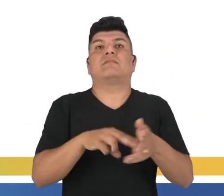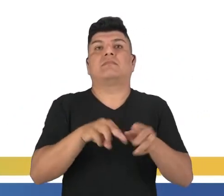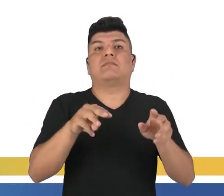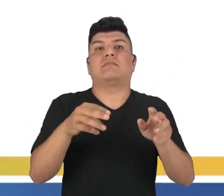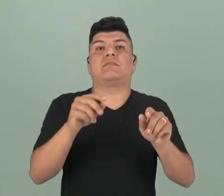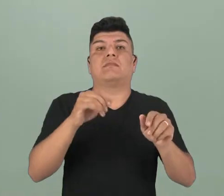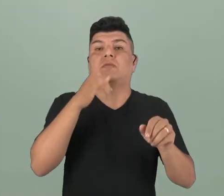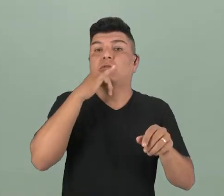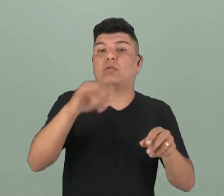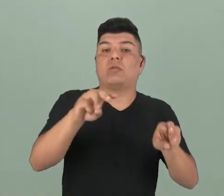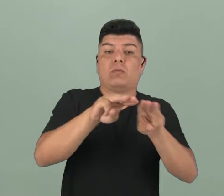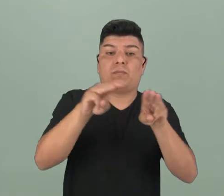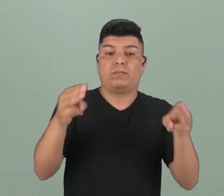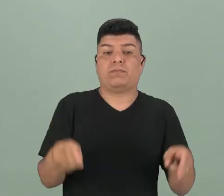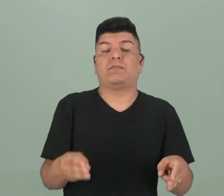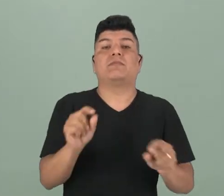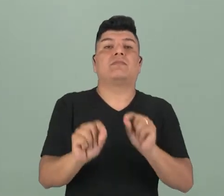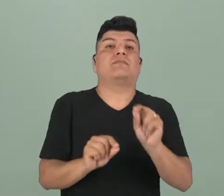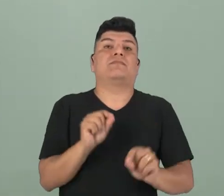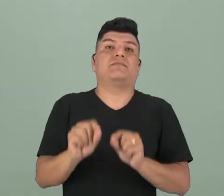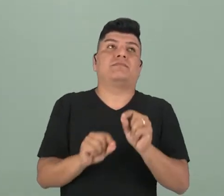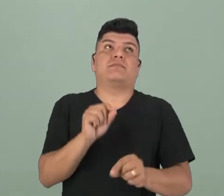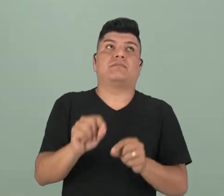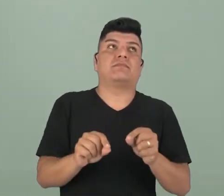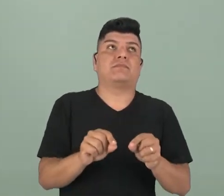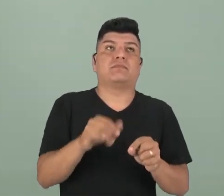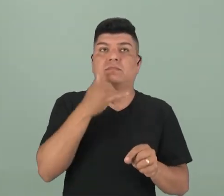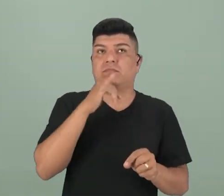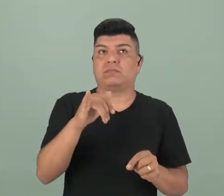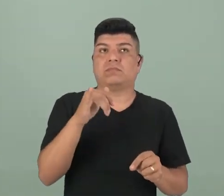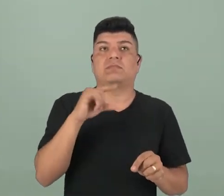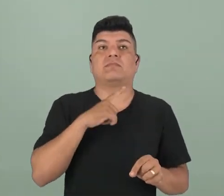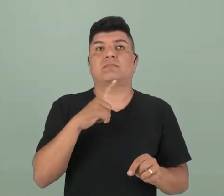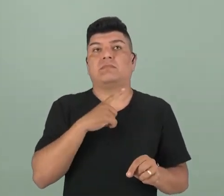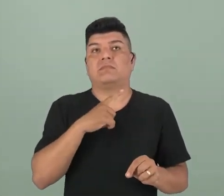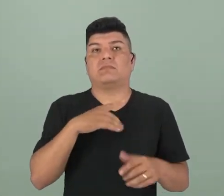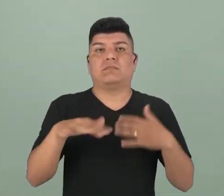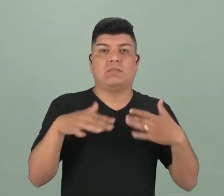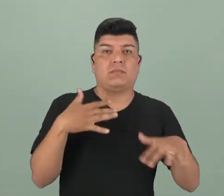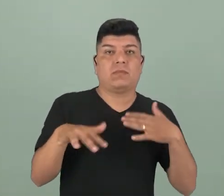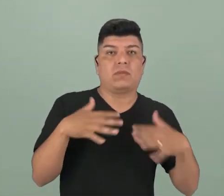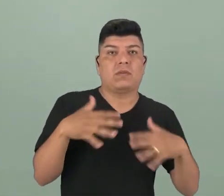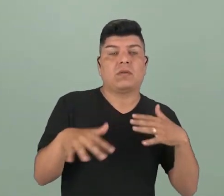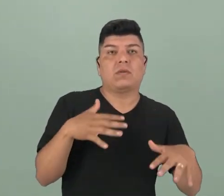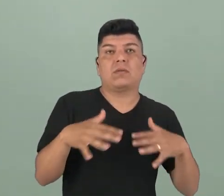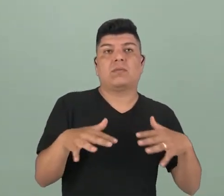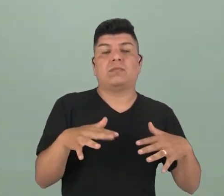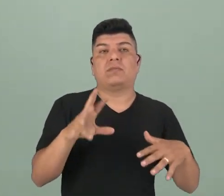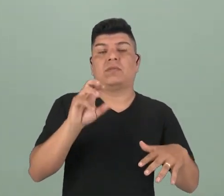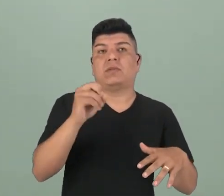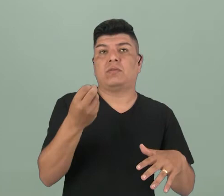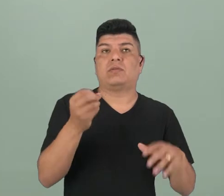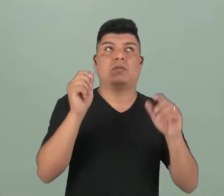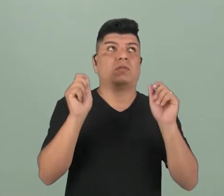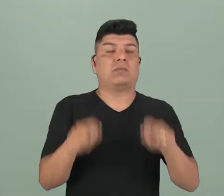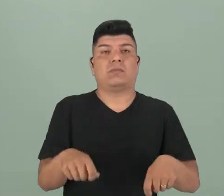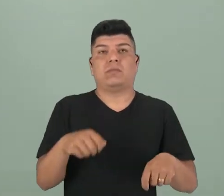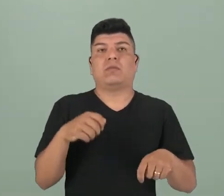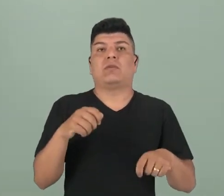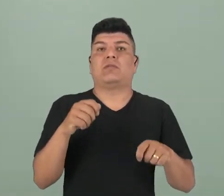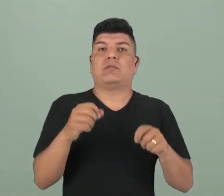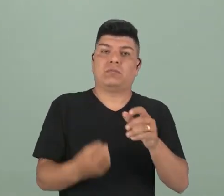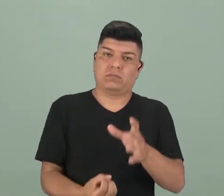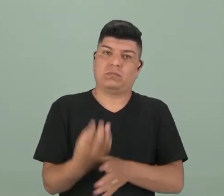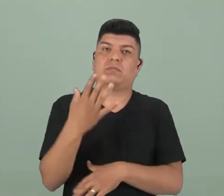resumir, energia mecânica são as energias que produzem movimento ou são as energias que podem produzir